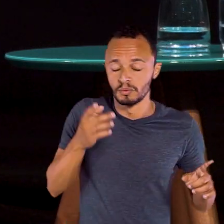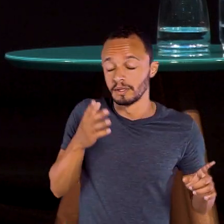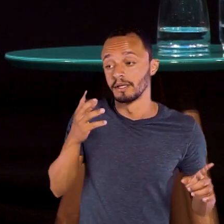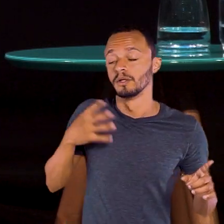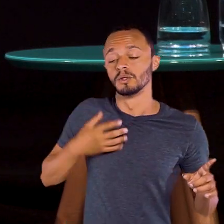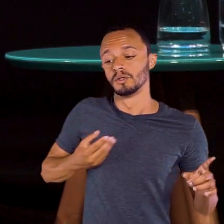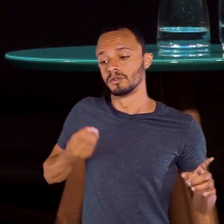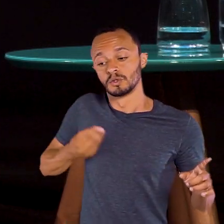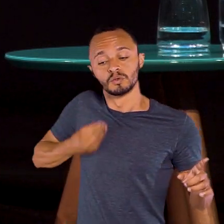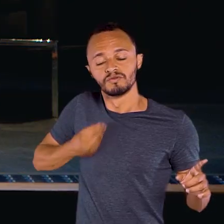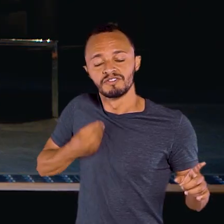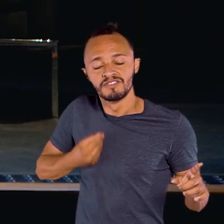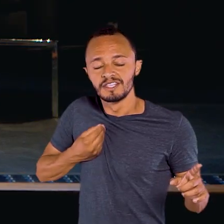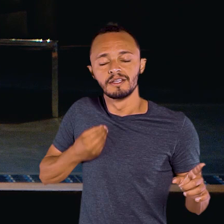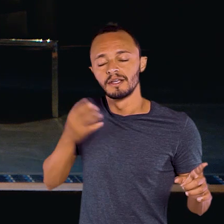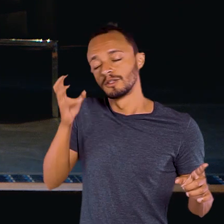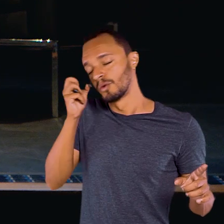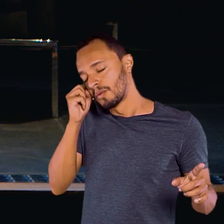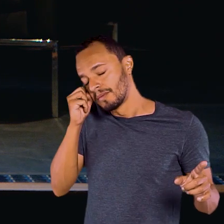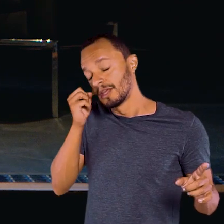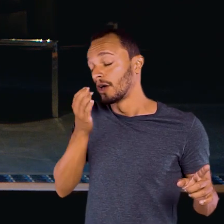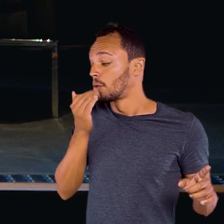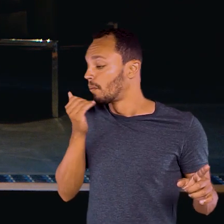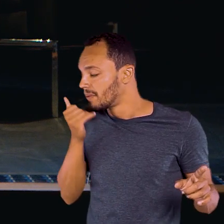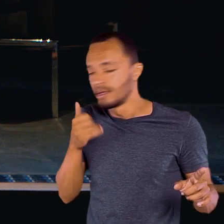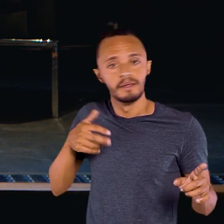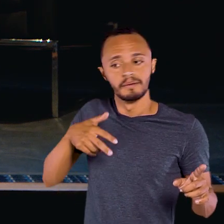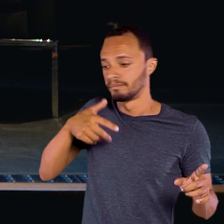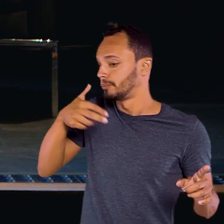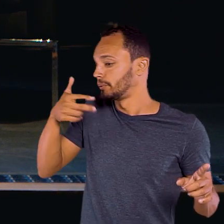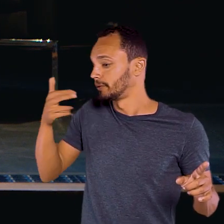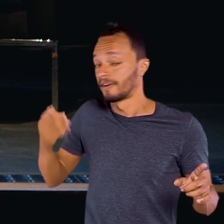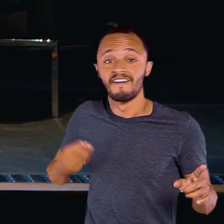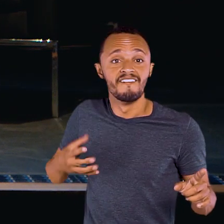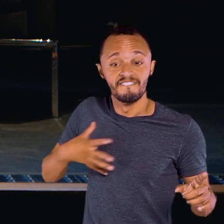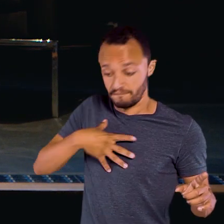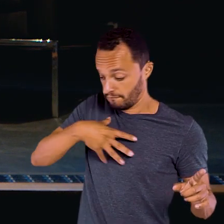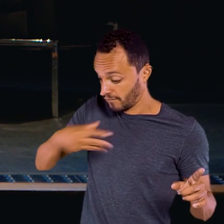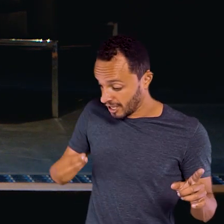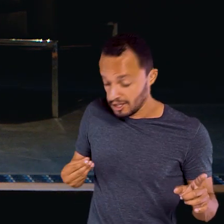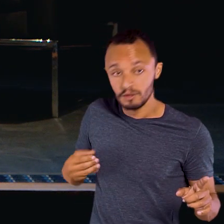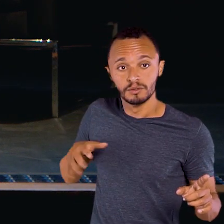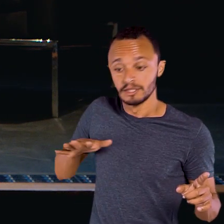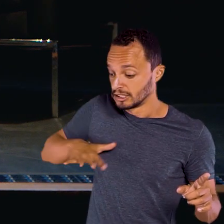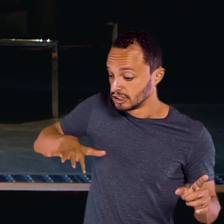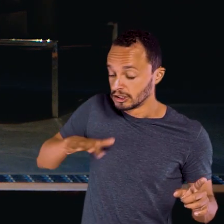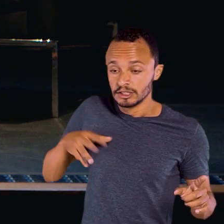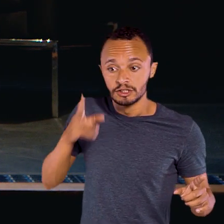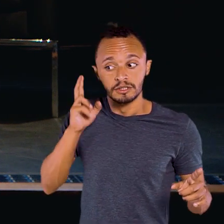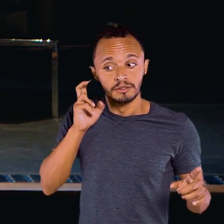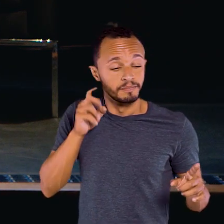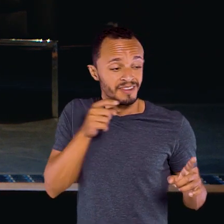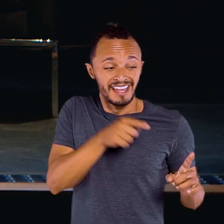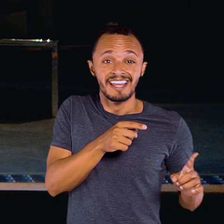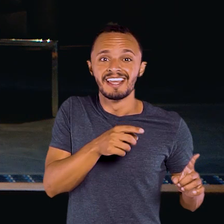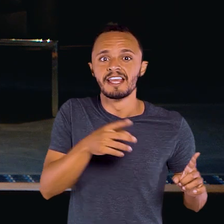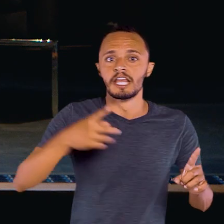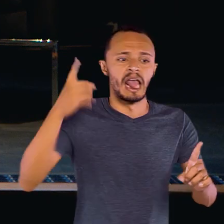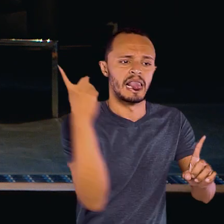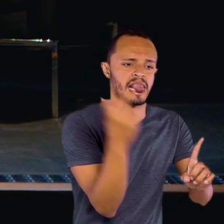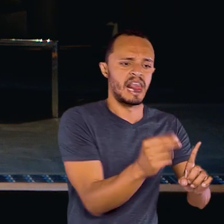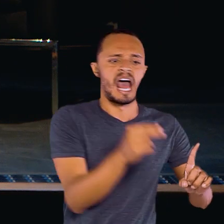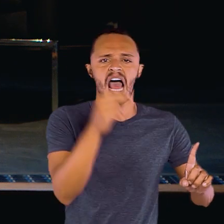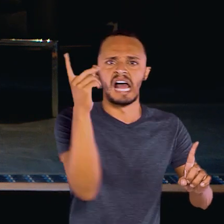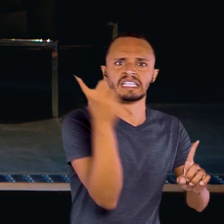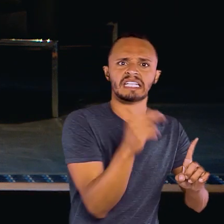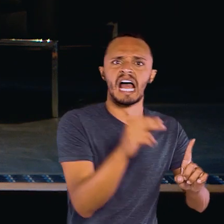criavam seus filhos. A gente fala daquele negócio. A gente está jantando aqui, está ouvindo o cara sendo torturado lá com a maior